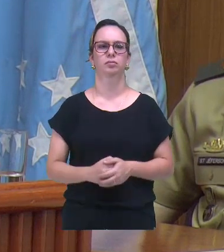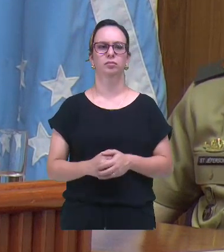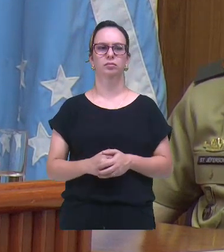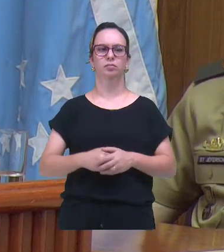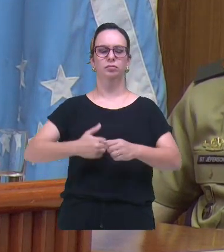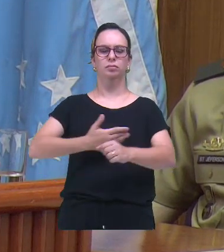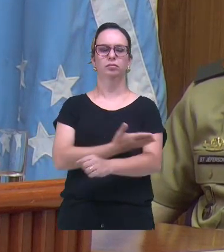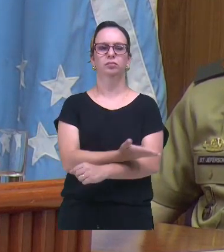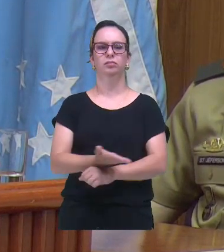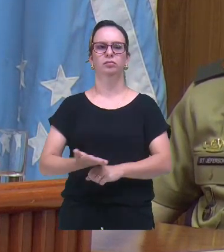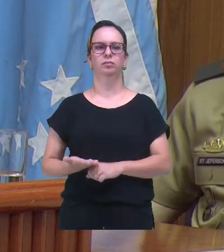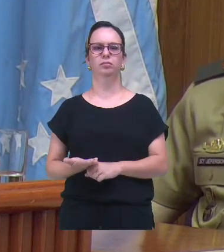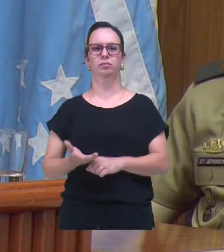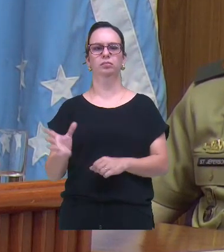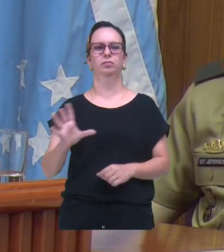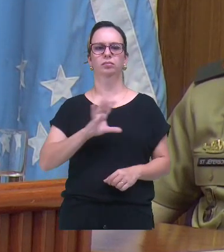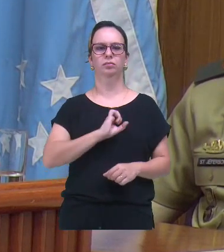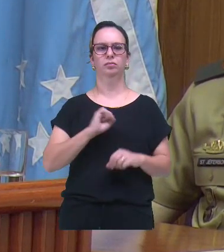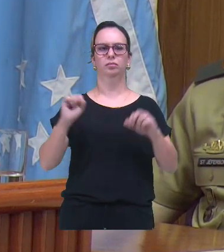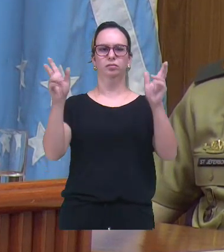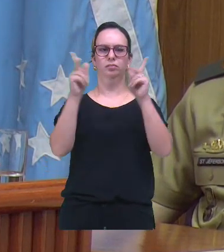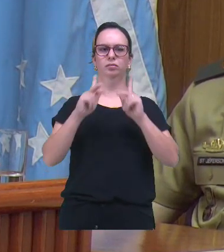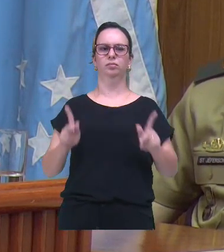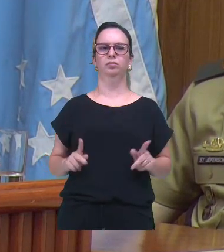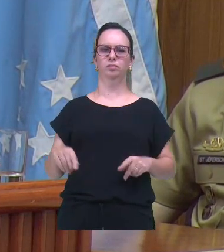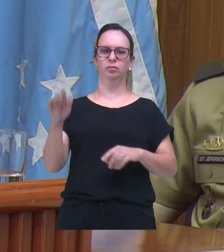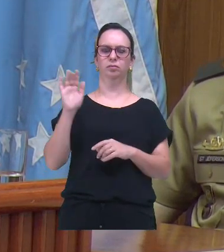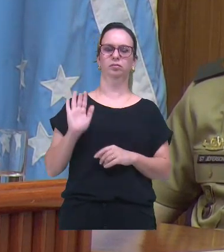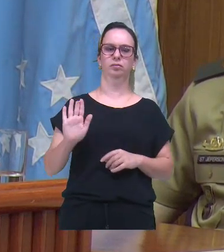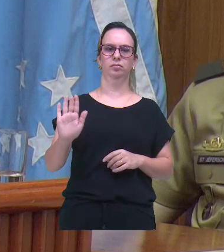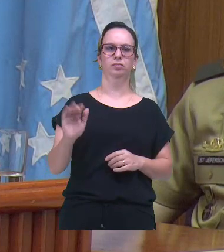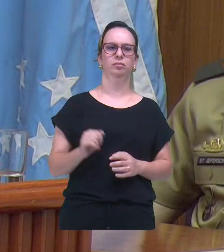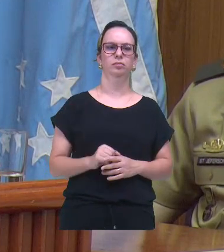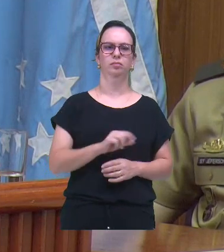o amor, a paz e a esperança.